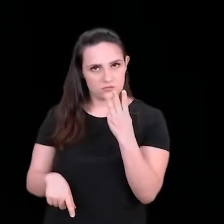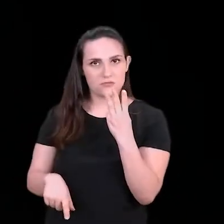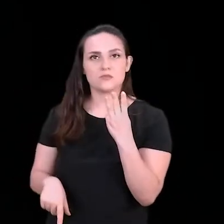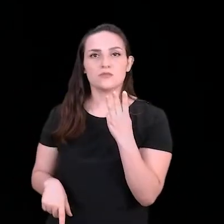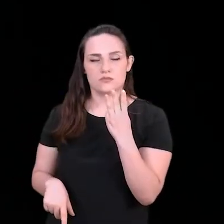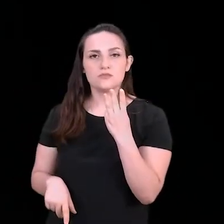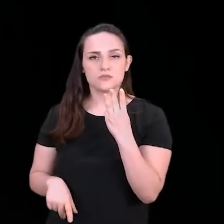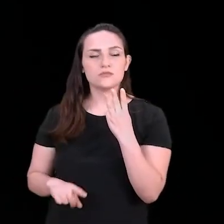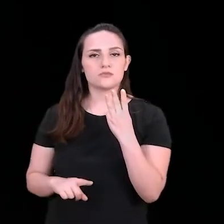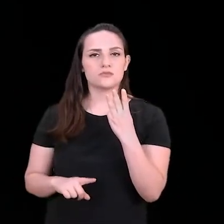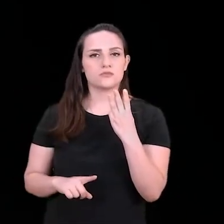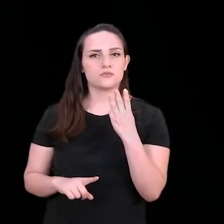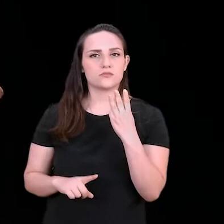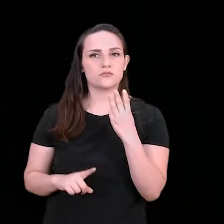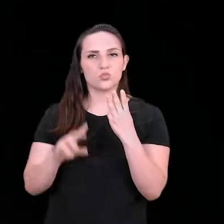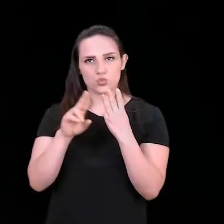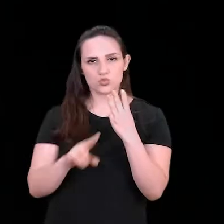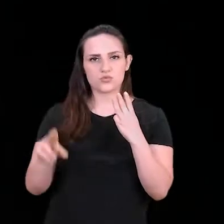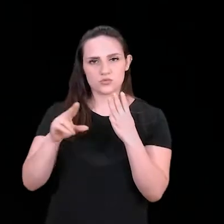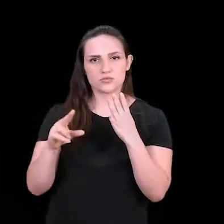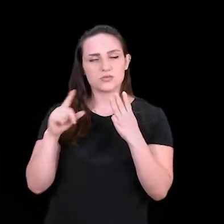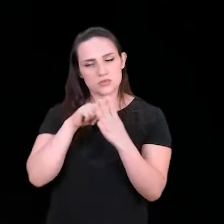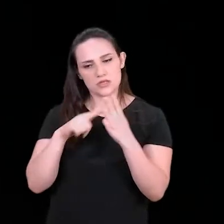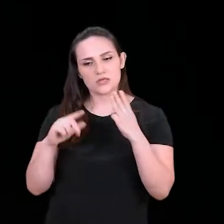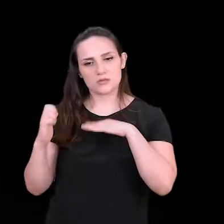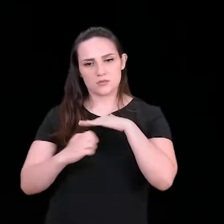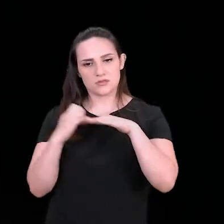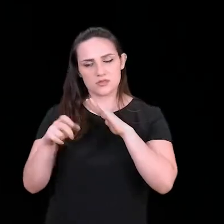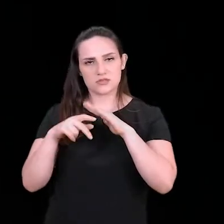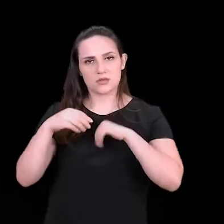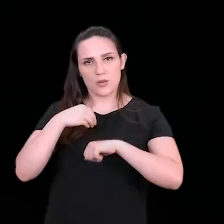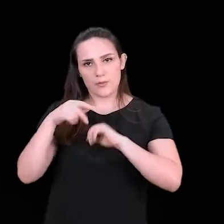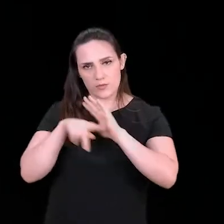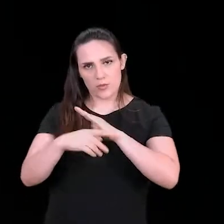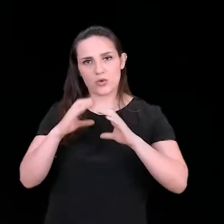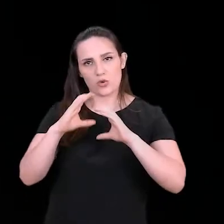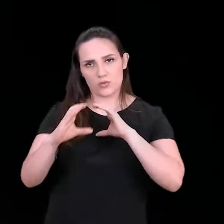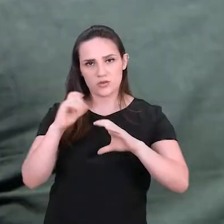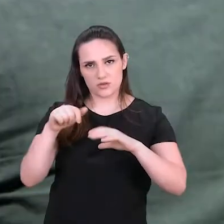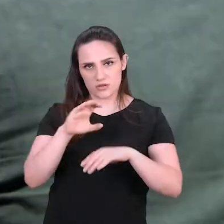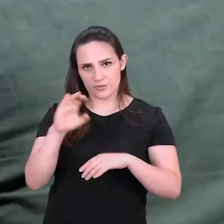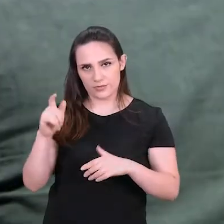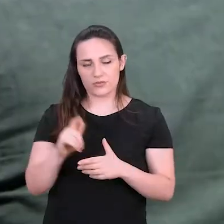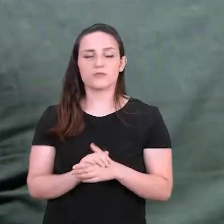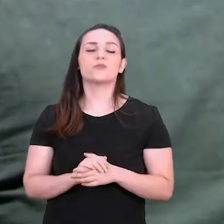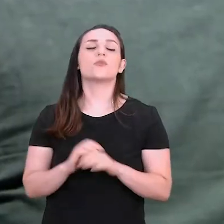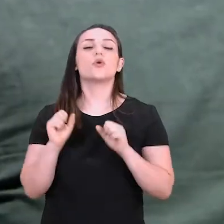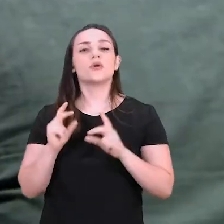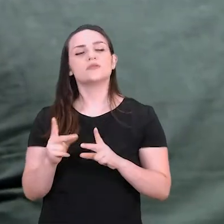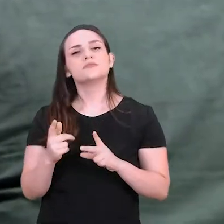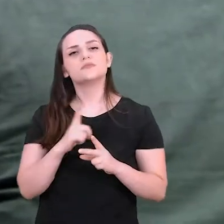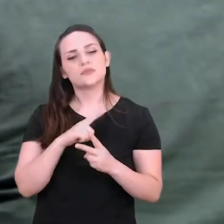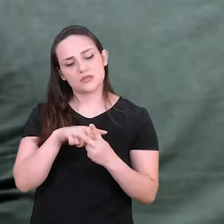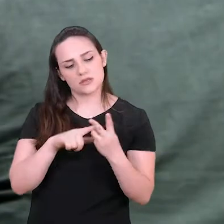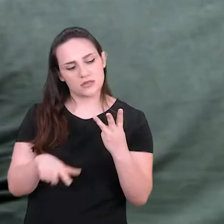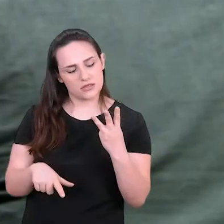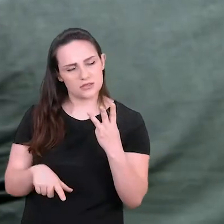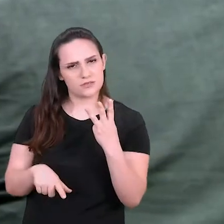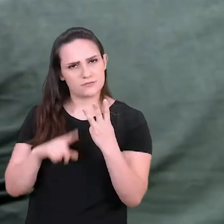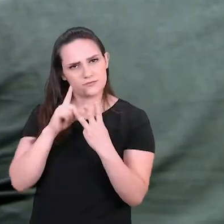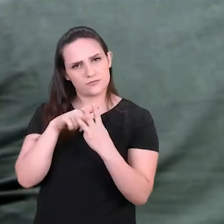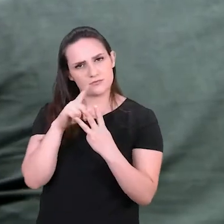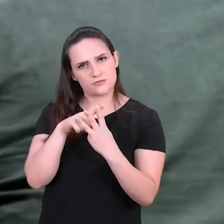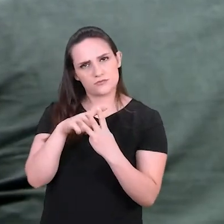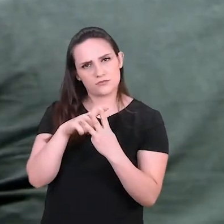esses 3 conteúdos, né, nesses 3 veículos de comunicação aqui de Campo Grande. Bom, então a gente tem 3 veículos que ficaram